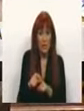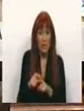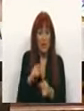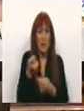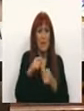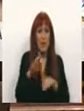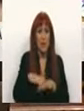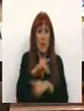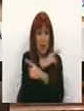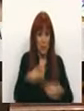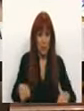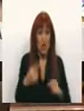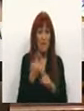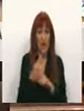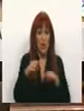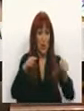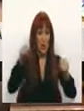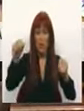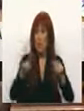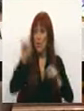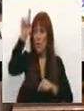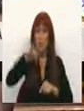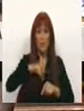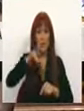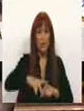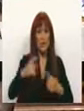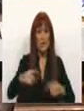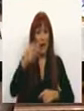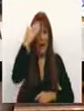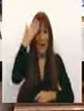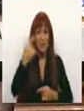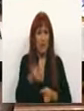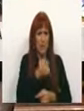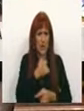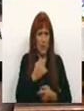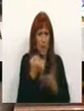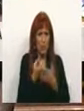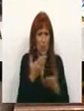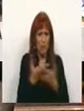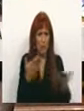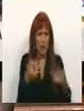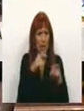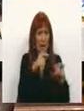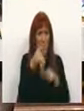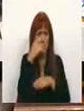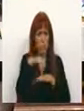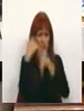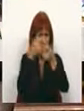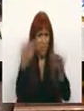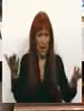venda foi proibida em vários concelhos do Norte de Portugal, estão previstas medidas de apoio para estes